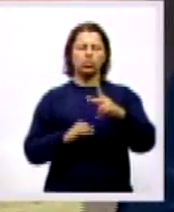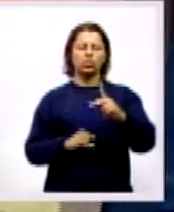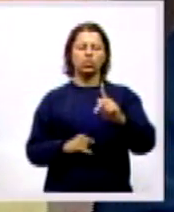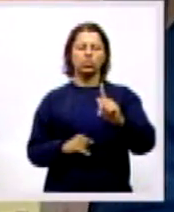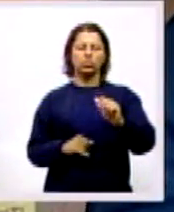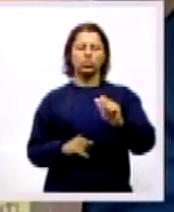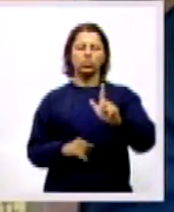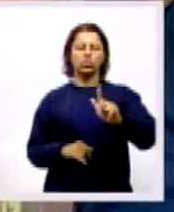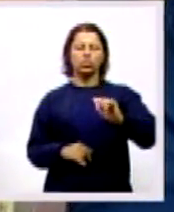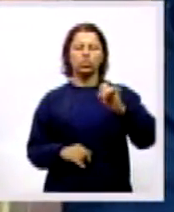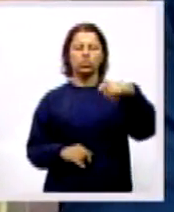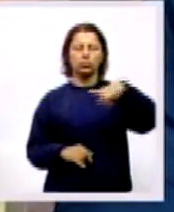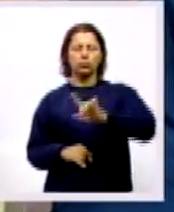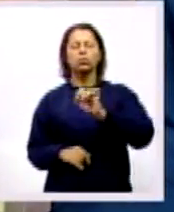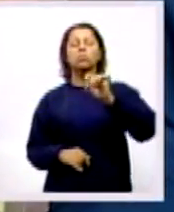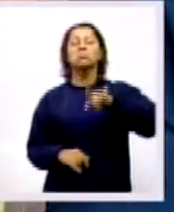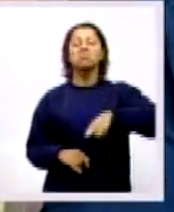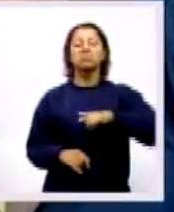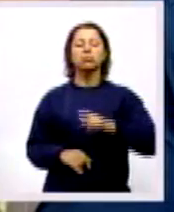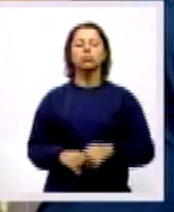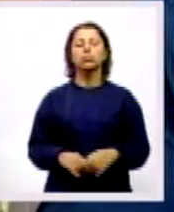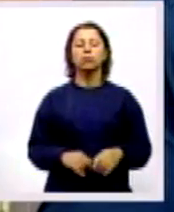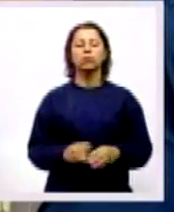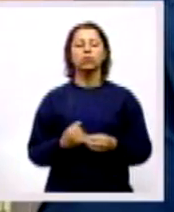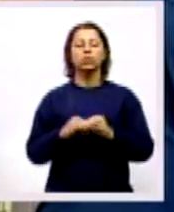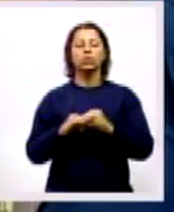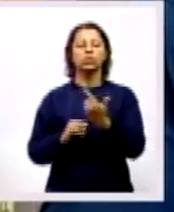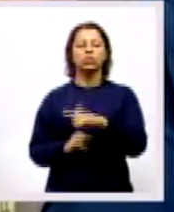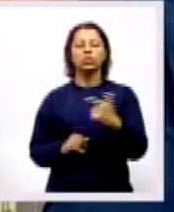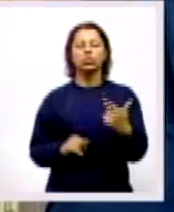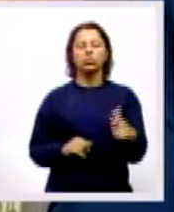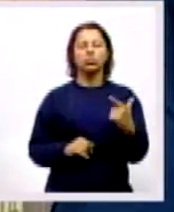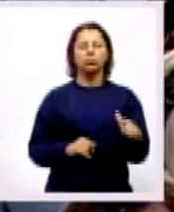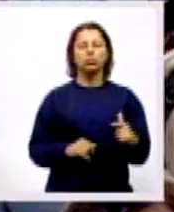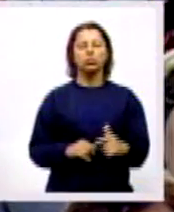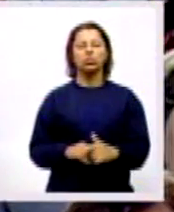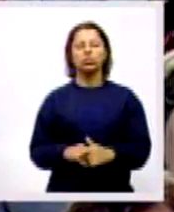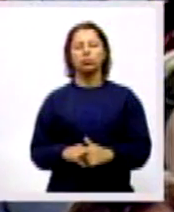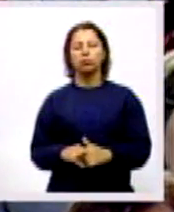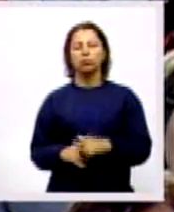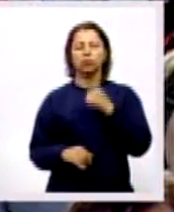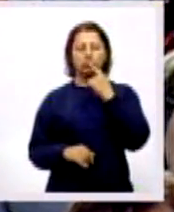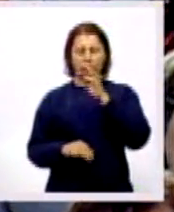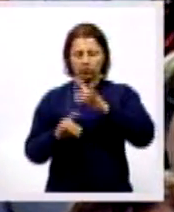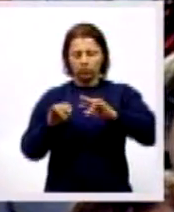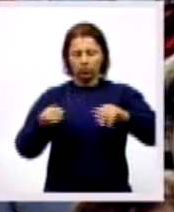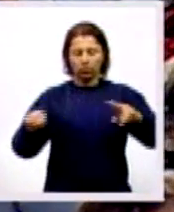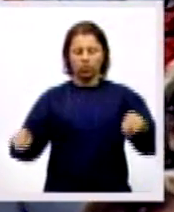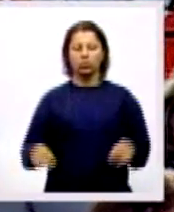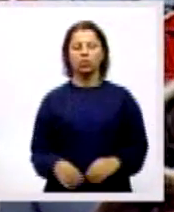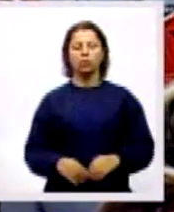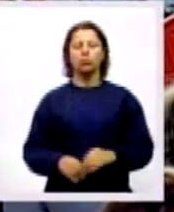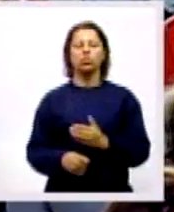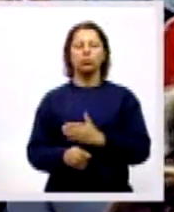pagão? É o feijão sem tempero, sem graça. Já comeu? Ninguém dá conta.